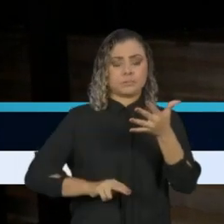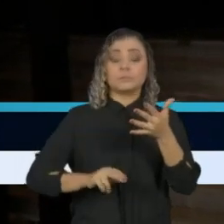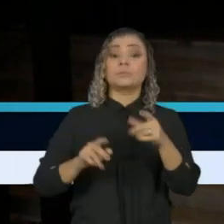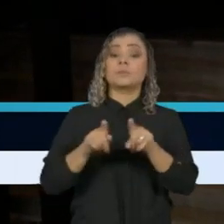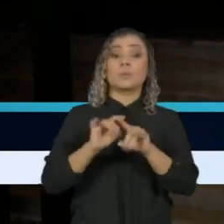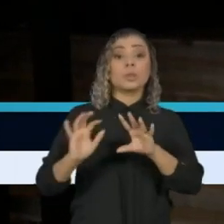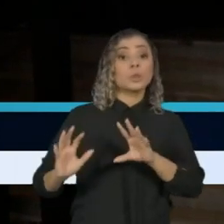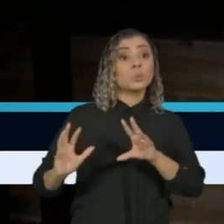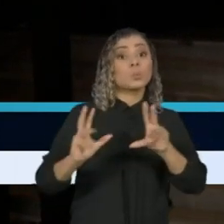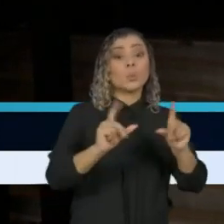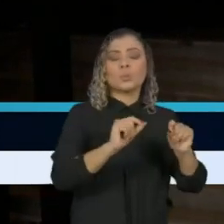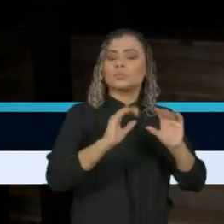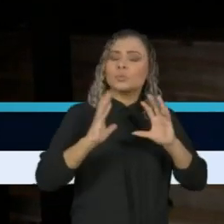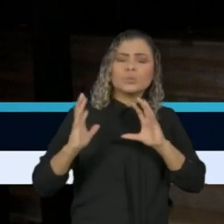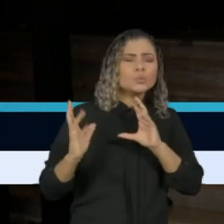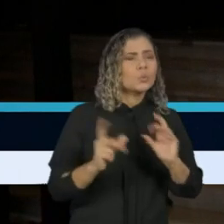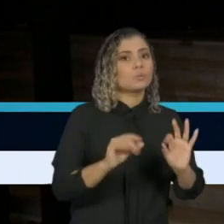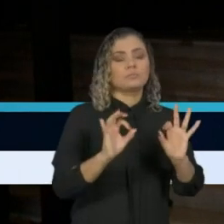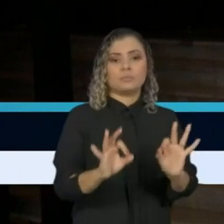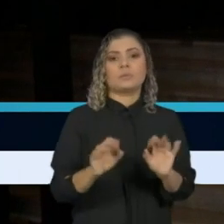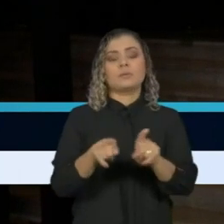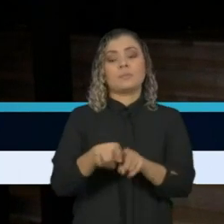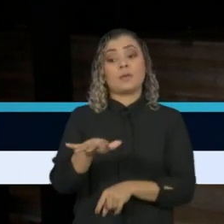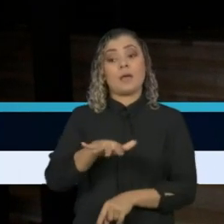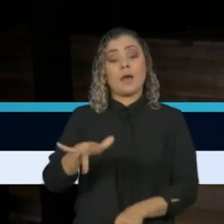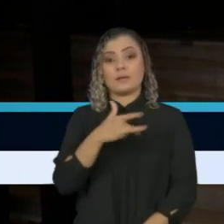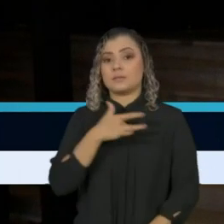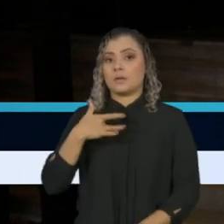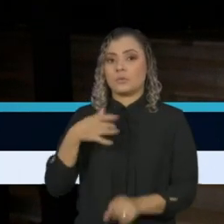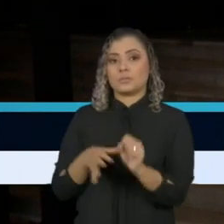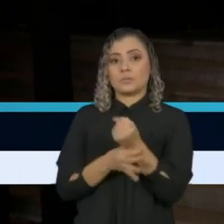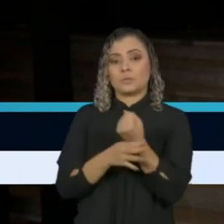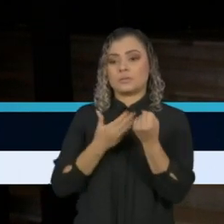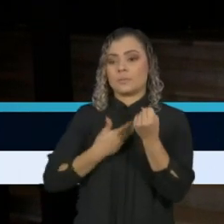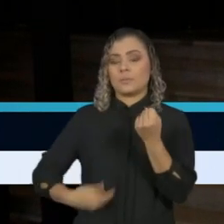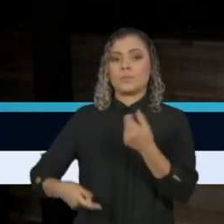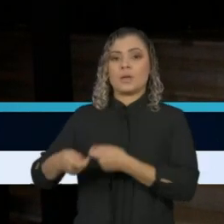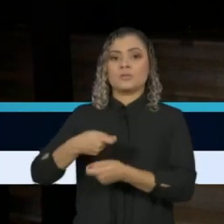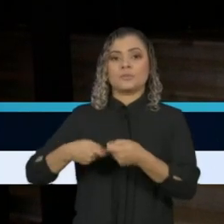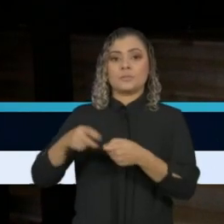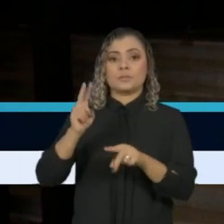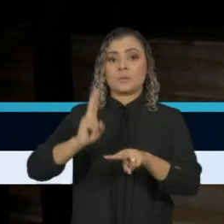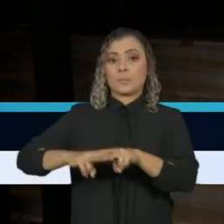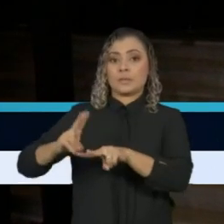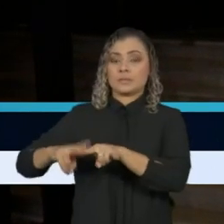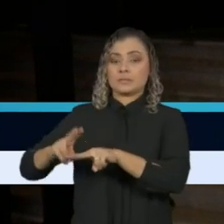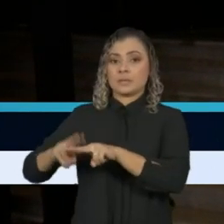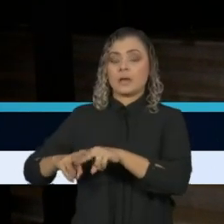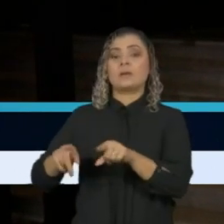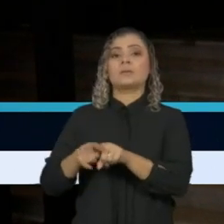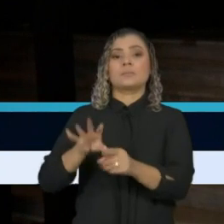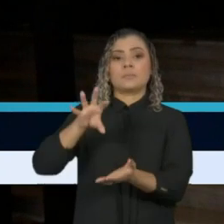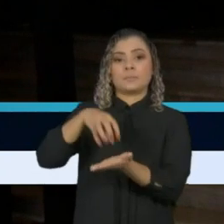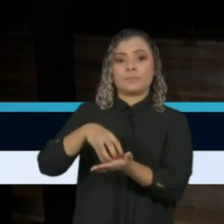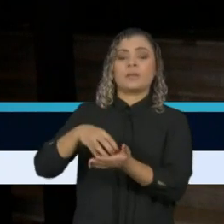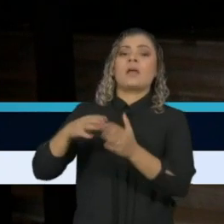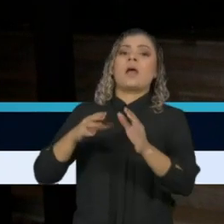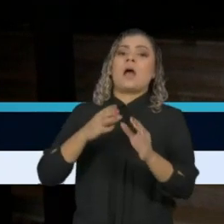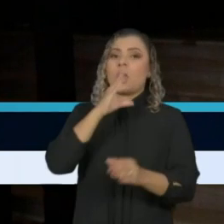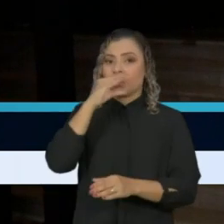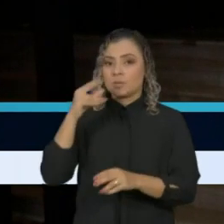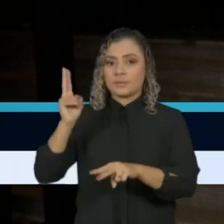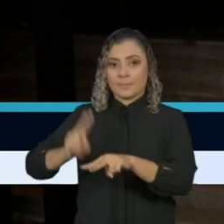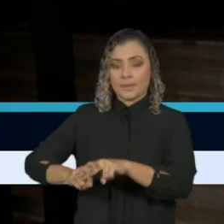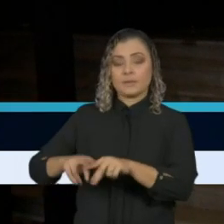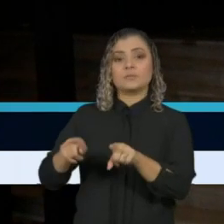vale para todos, com exceção para saúde, segurança pública, administração penitenciária, Fundação Casa e IANSP. Então,